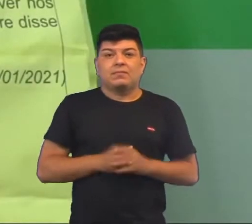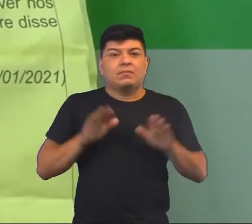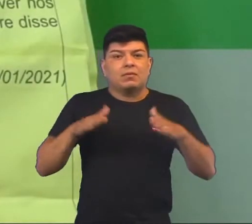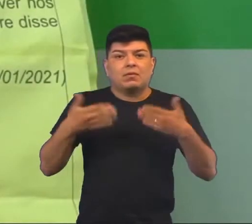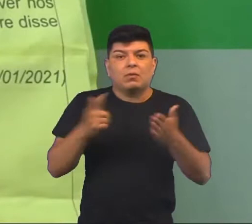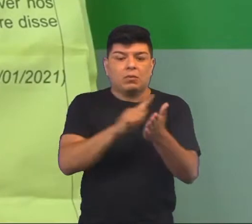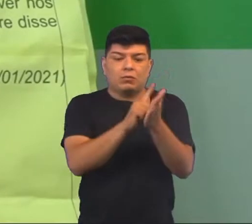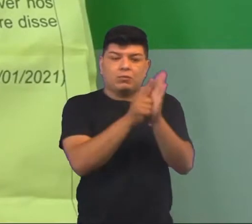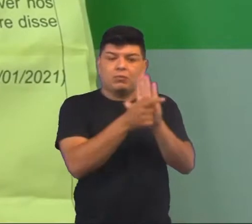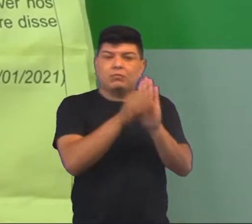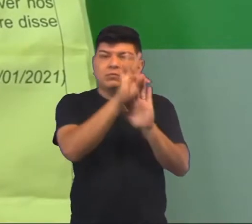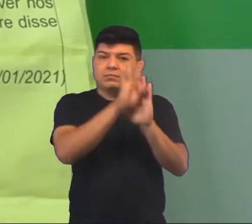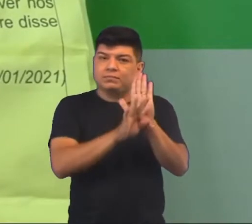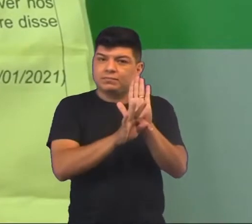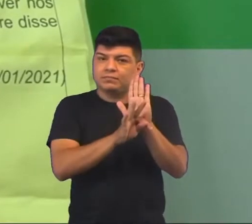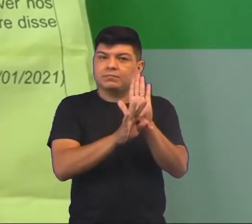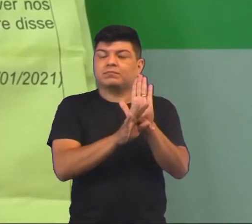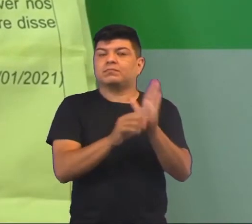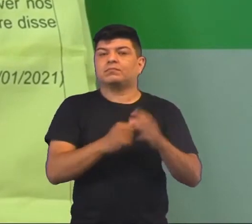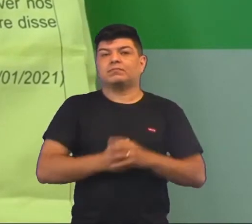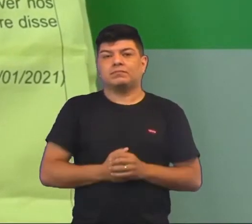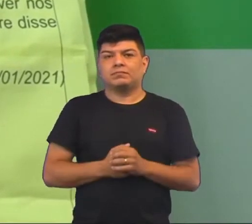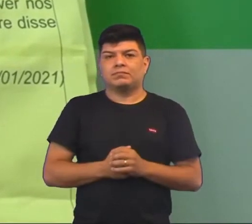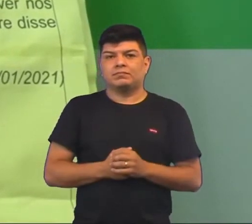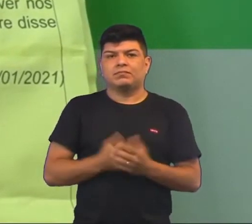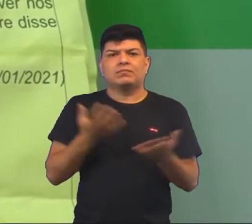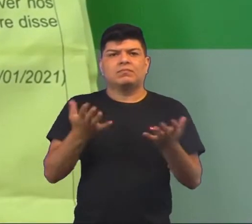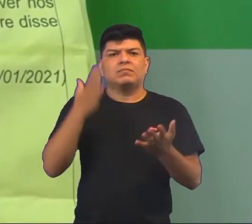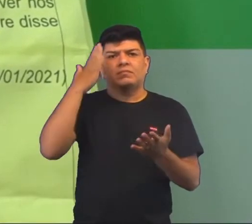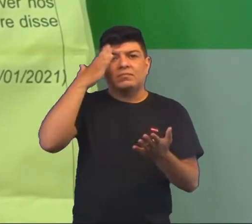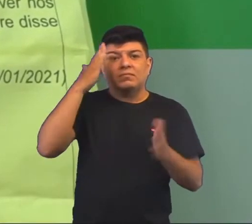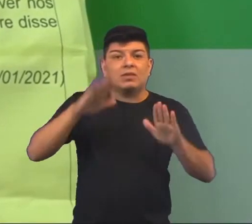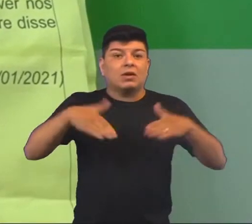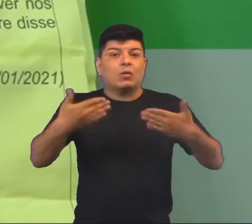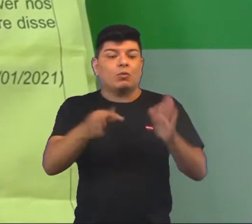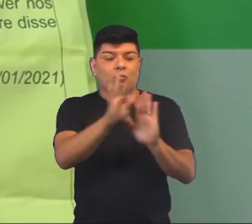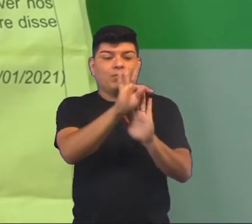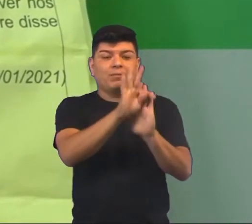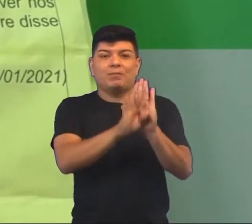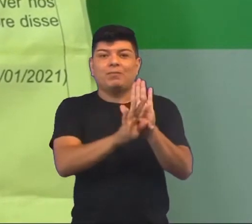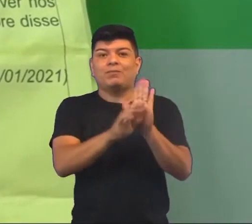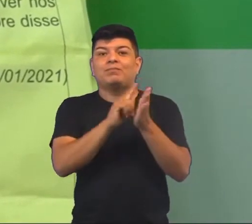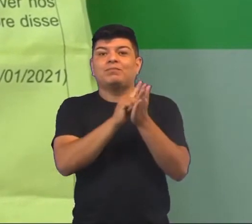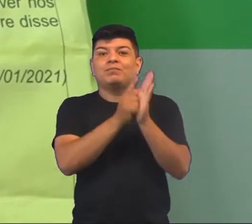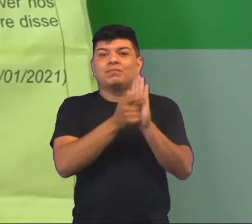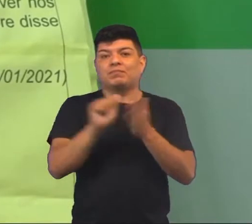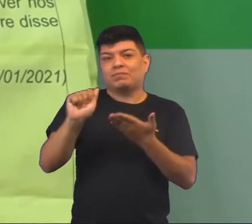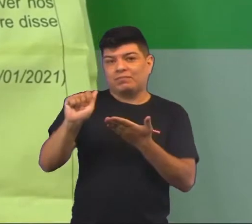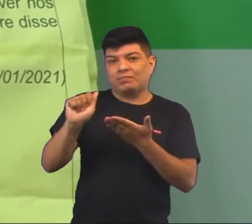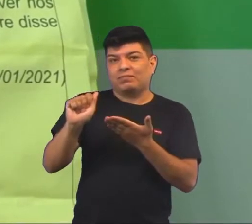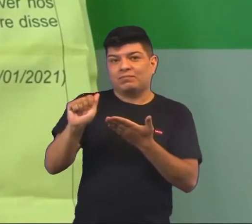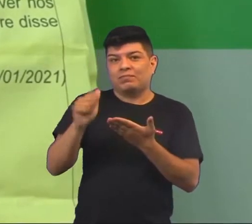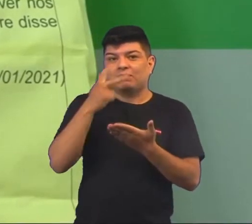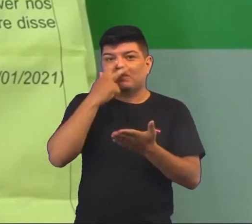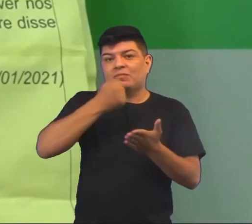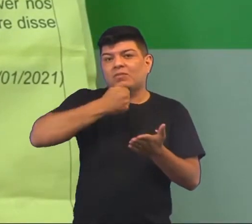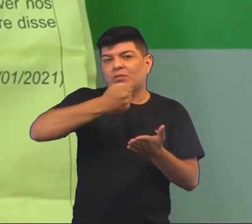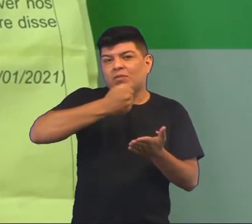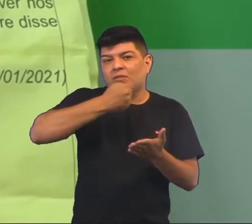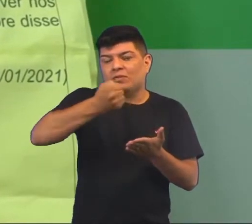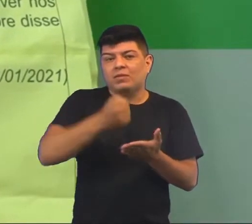Qual o gênero do texto? Então, aqui eu quero saber qual o gênero desse texto. Ela é A, uma